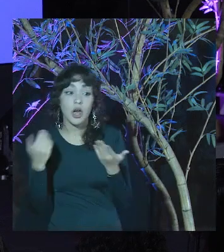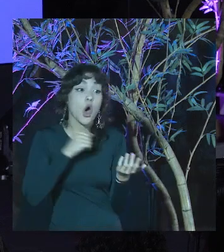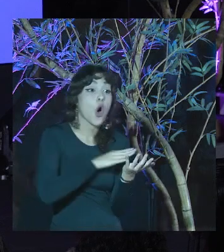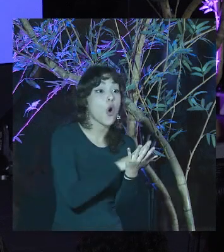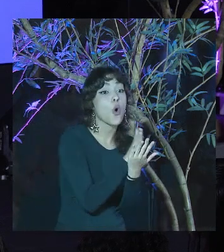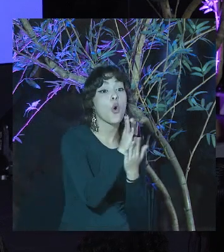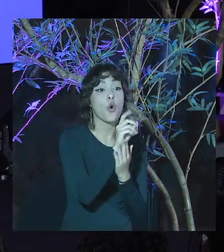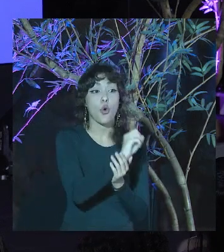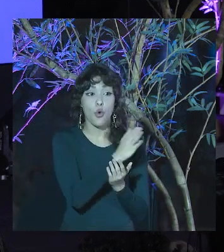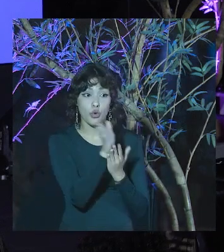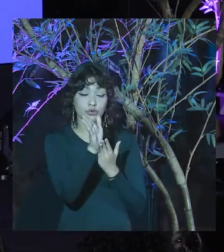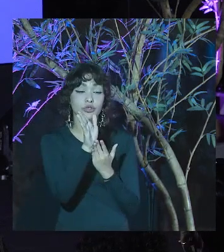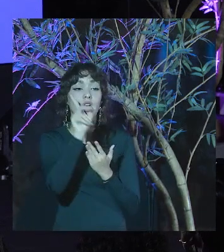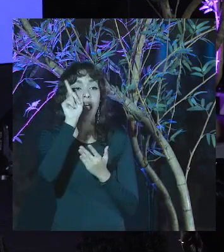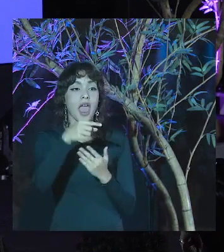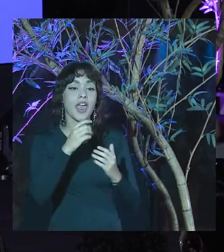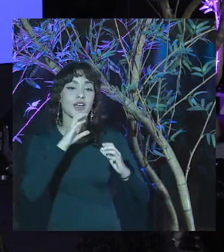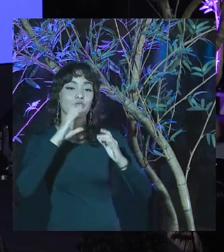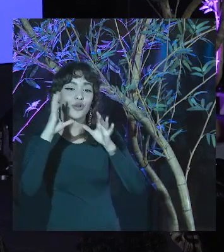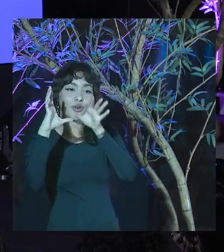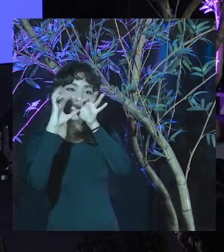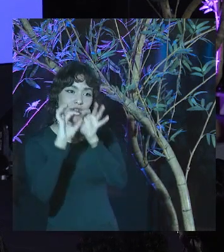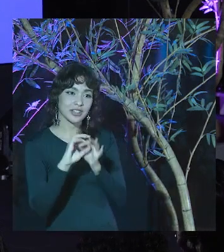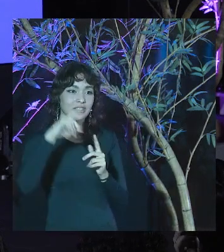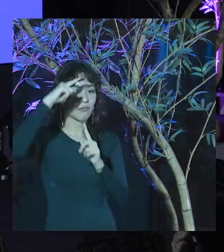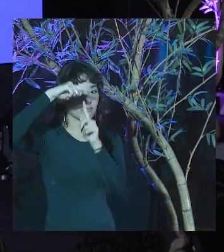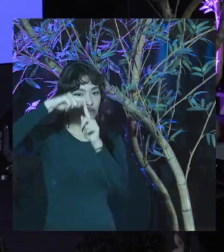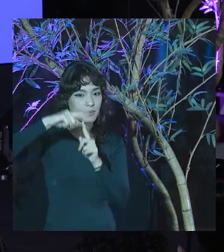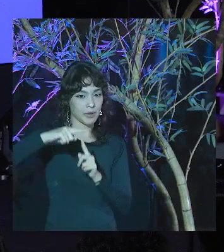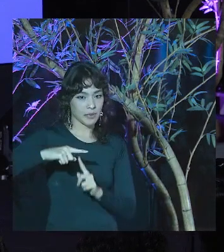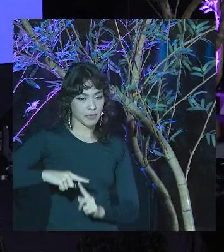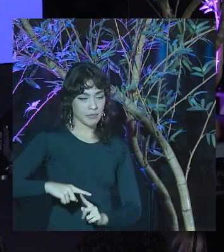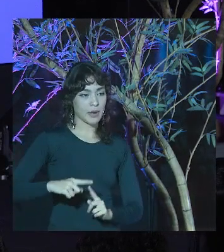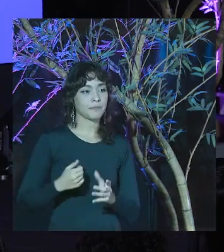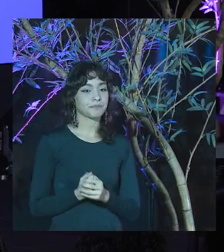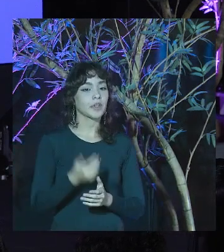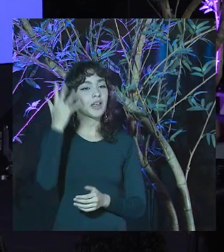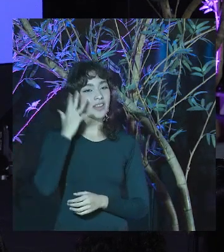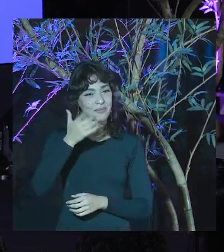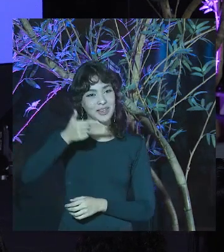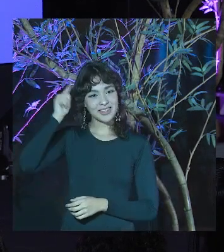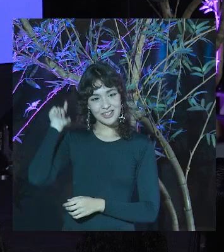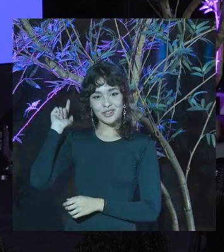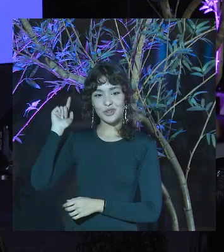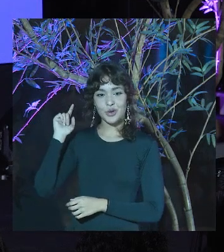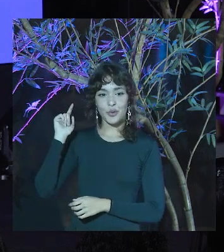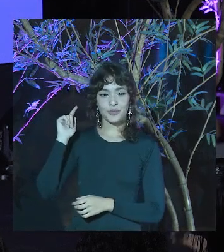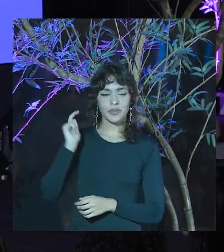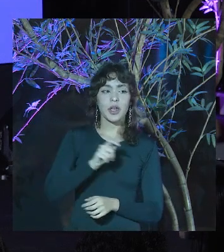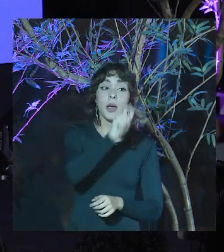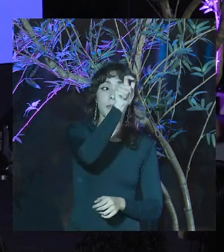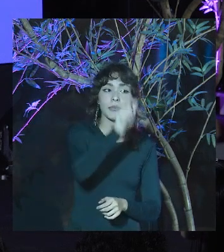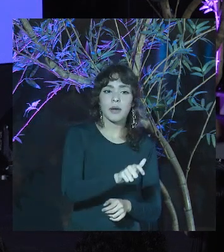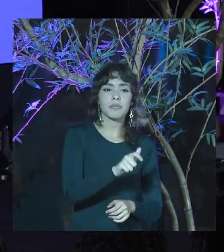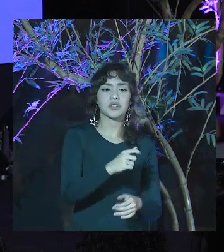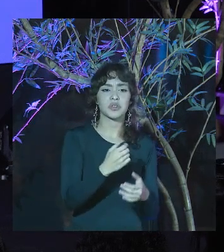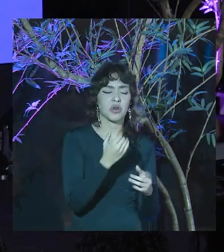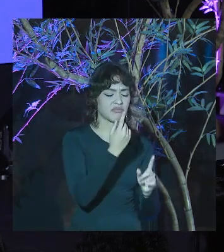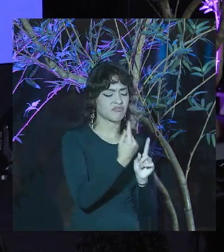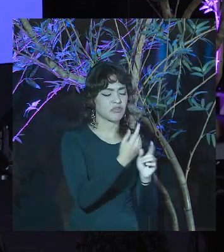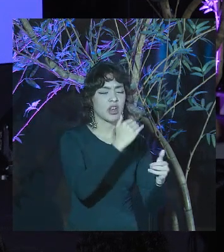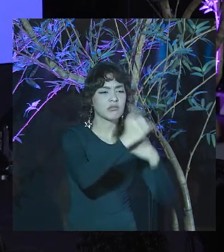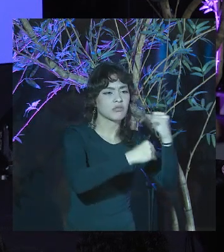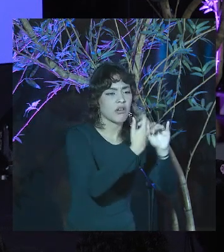as conexões, que tanto estavam sendo faladas na palestra anterior. A gente tem desde uma pessoa desconectada, passando por